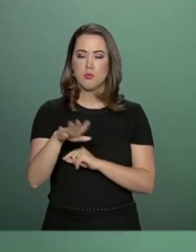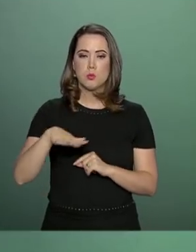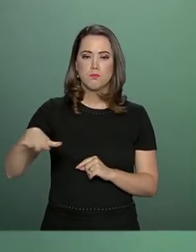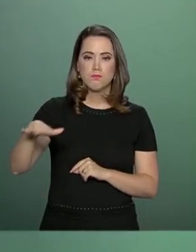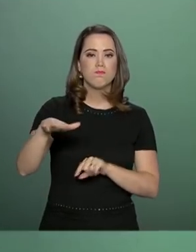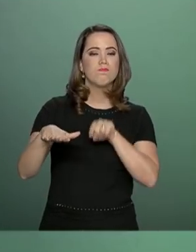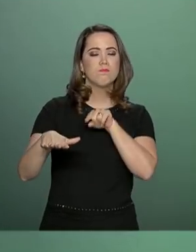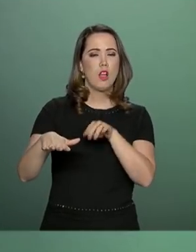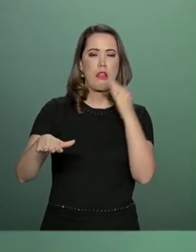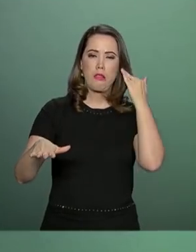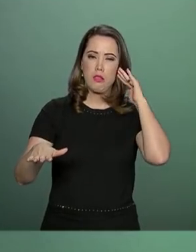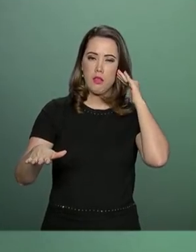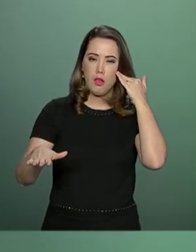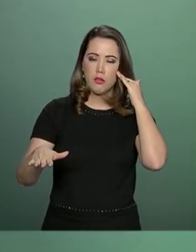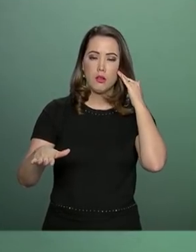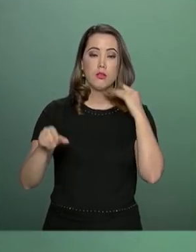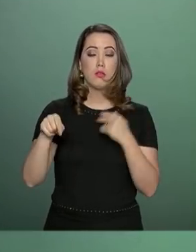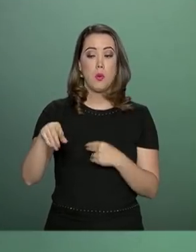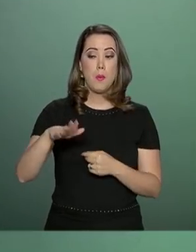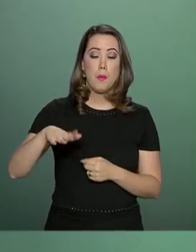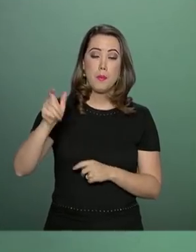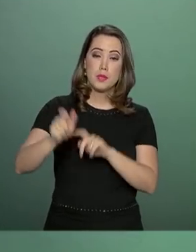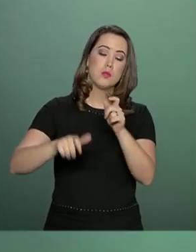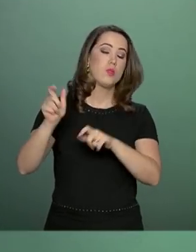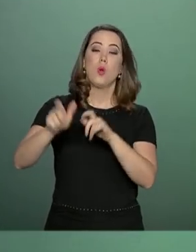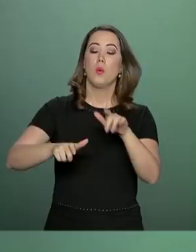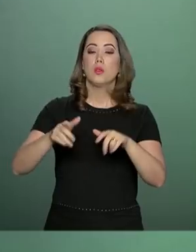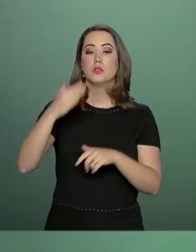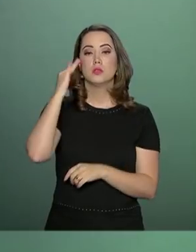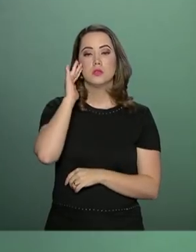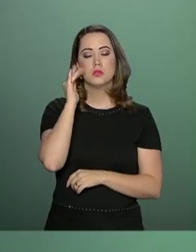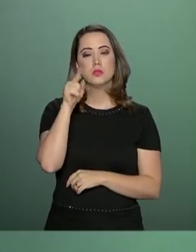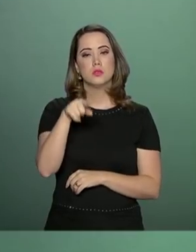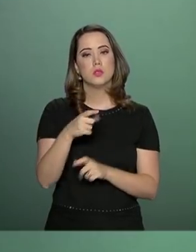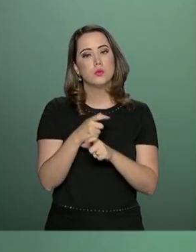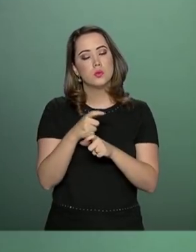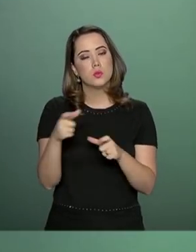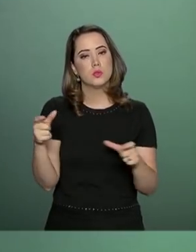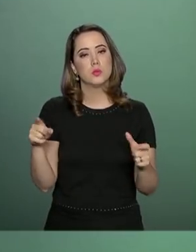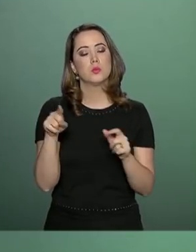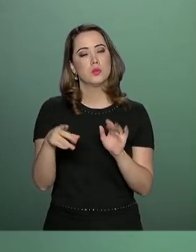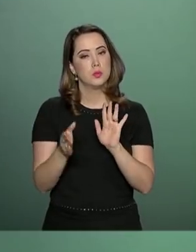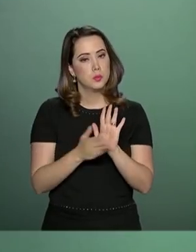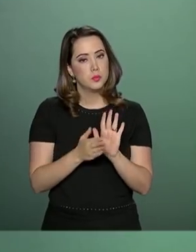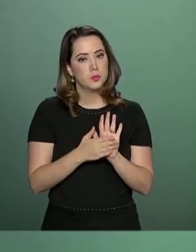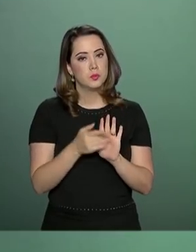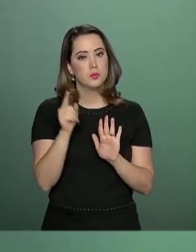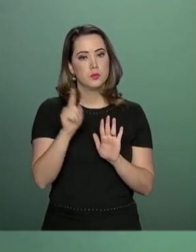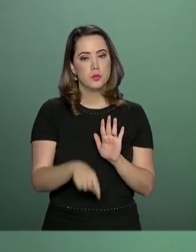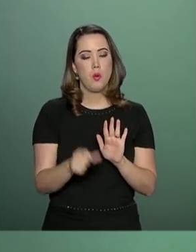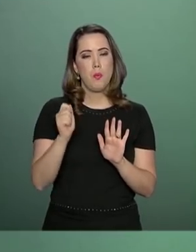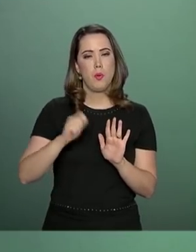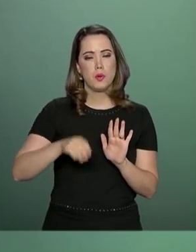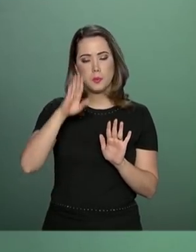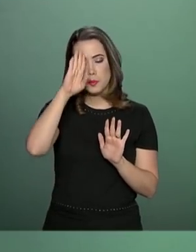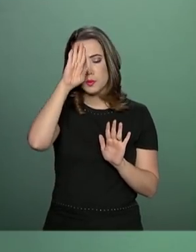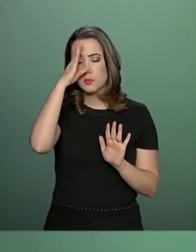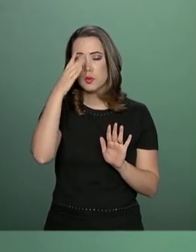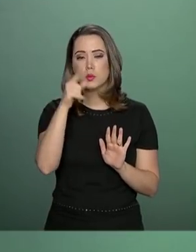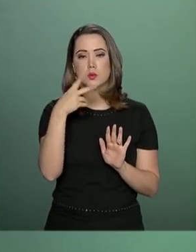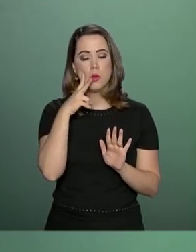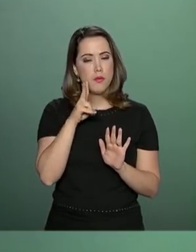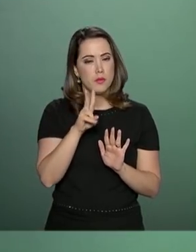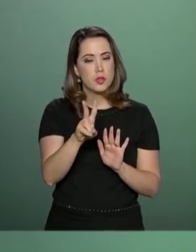entendam, para que essas pessoas da sociedade entendam a dimensão do que é proposto, mas possam principalmente